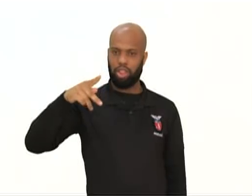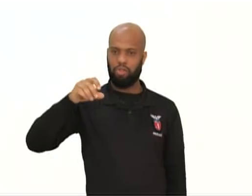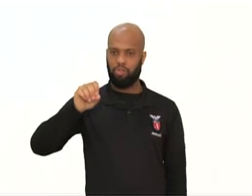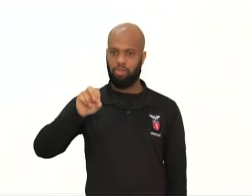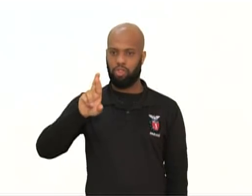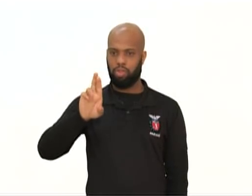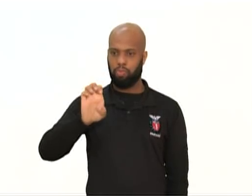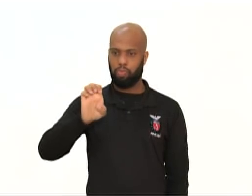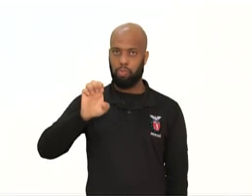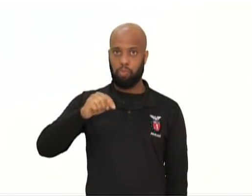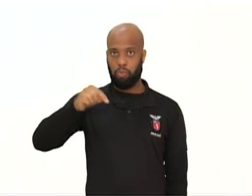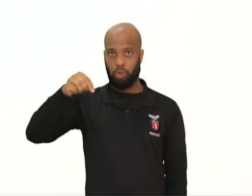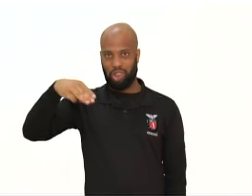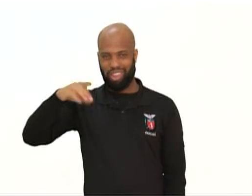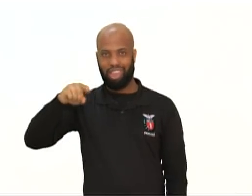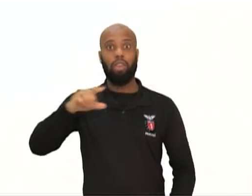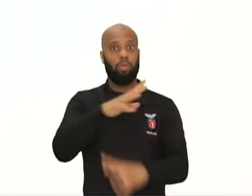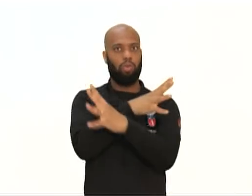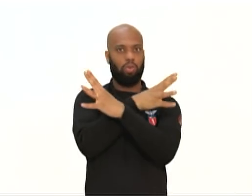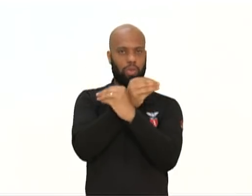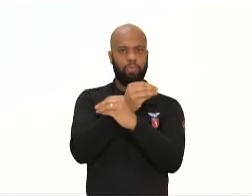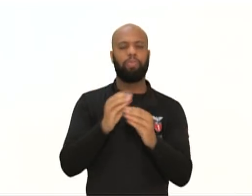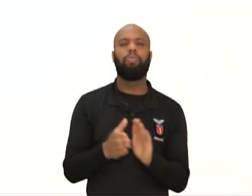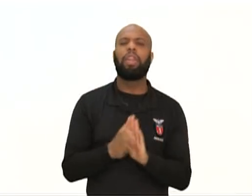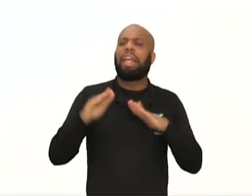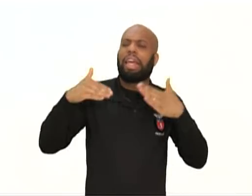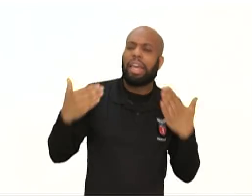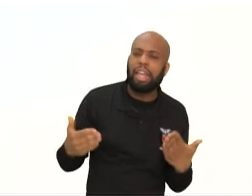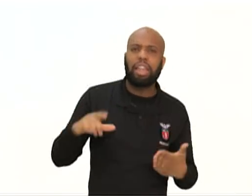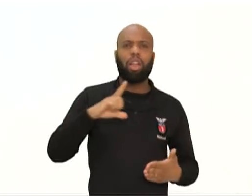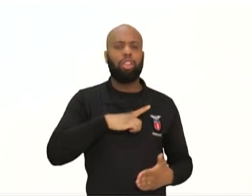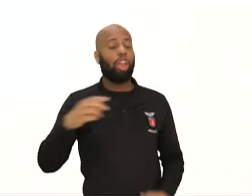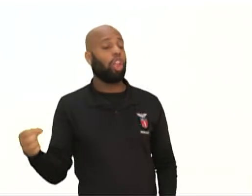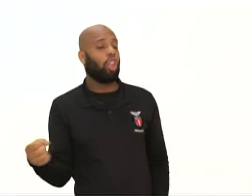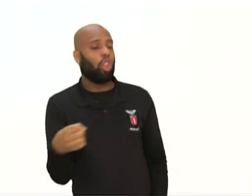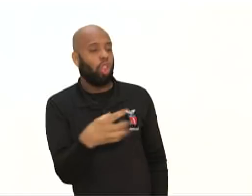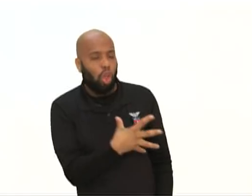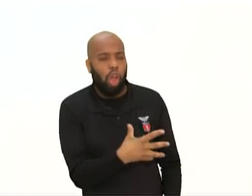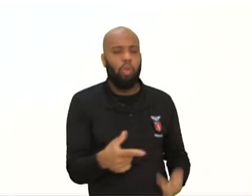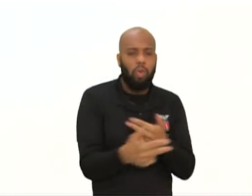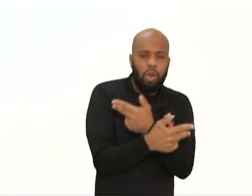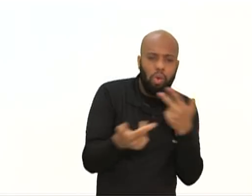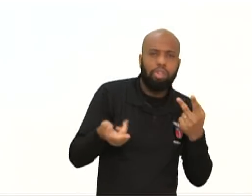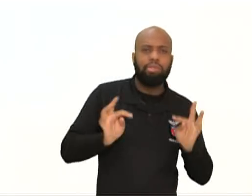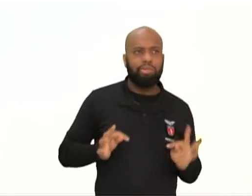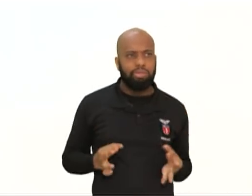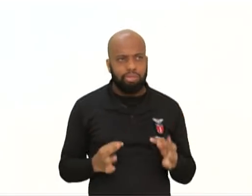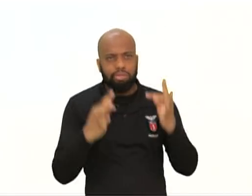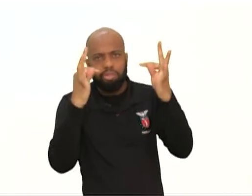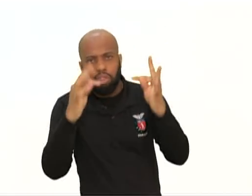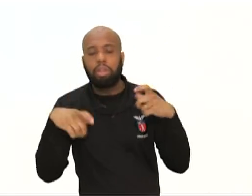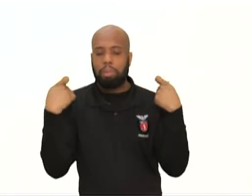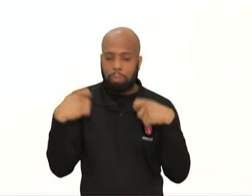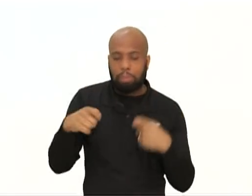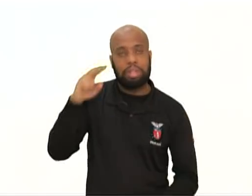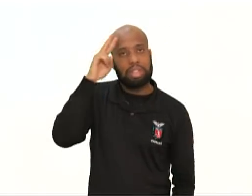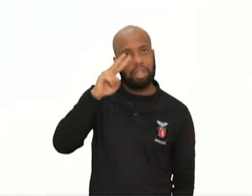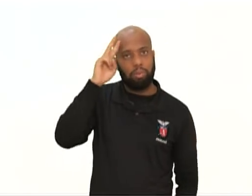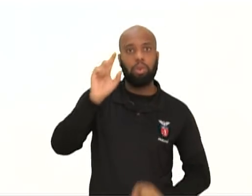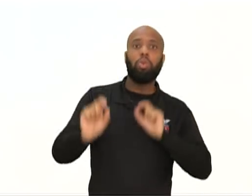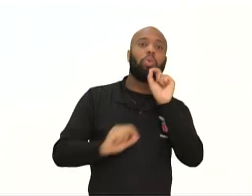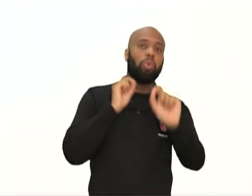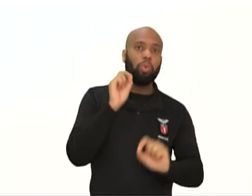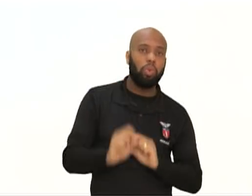a conjunção porém. Porém, apesar das grandes inovações tecnológicas, é preciso lembrar que há